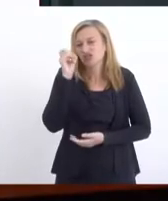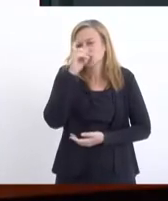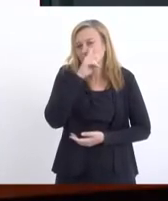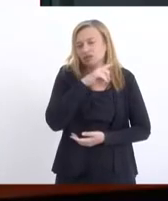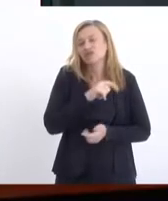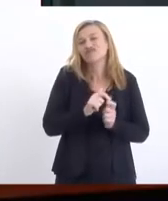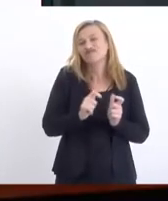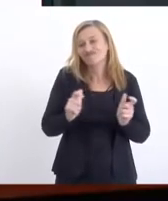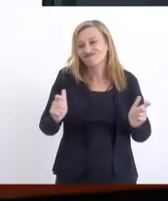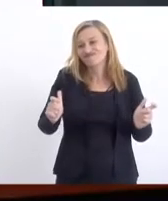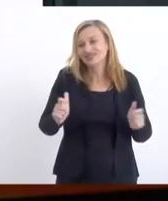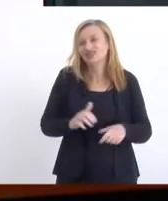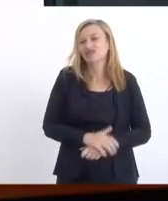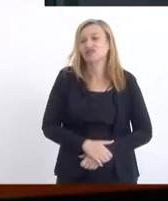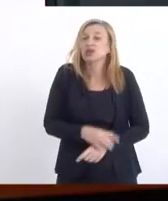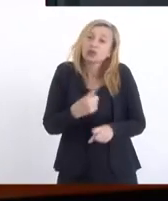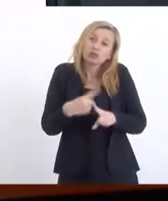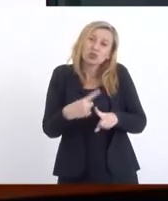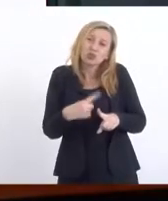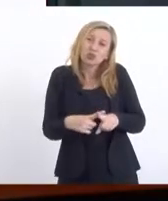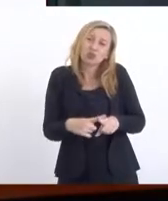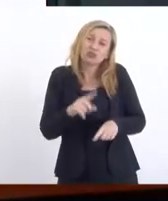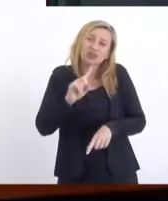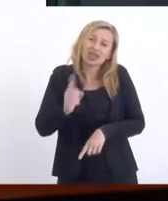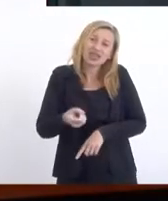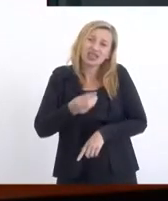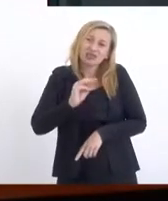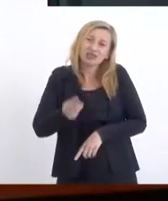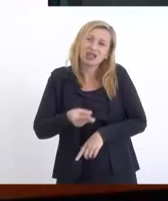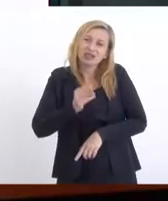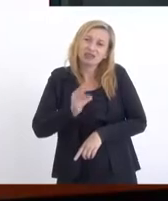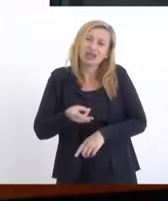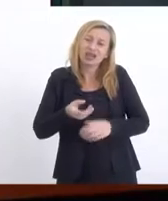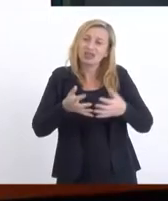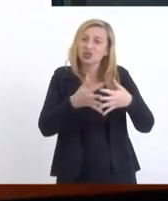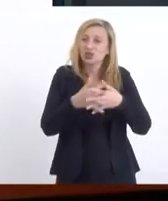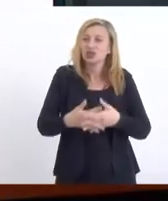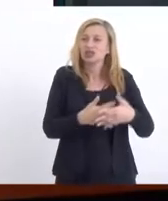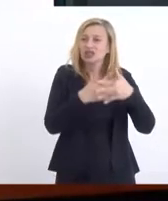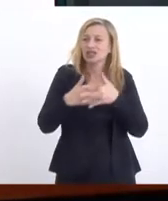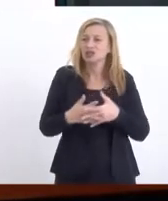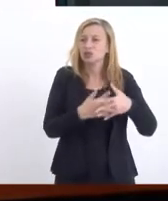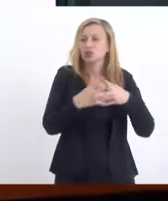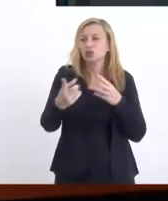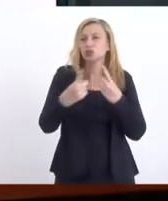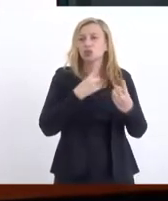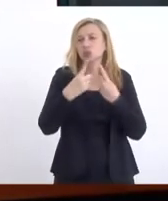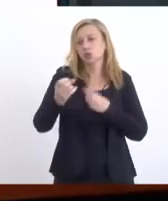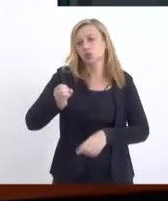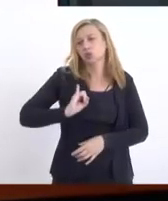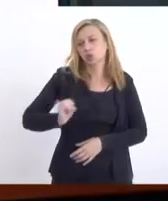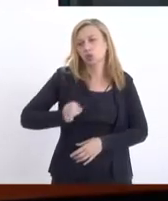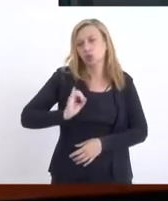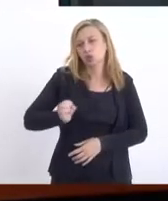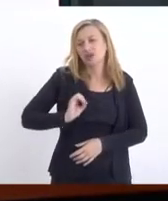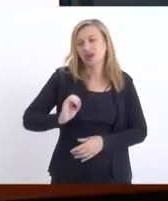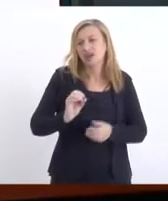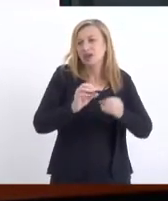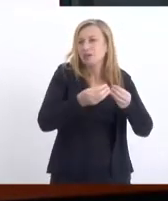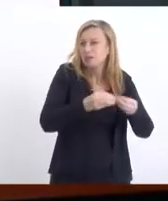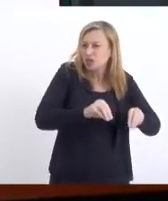dificuldade muito grande. Porque são milhares e milhares de carretas que passam em Itaperuna e vai